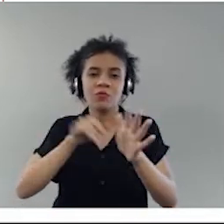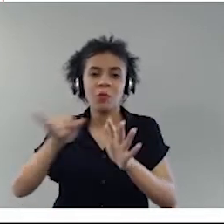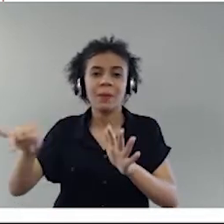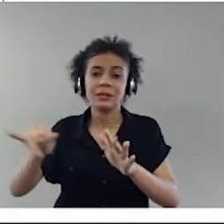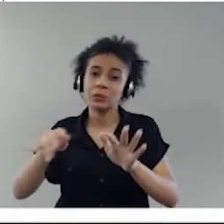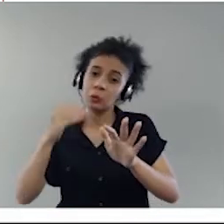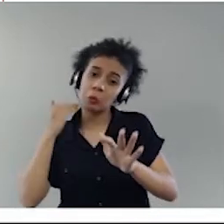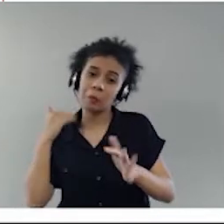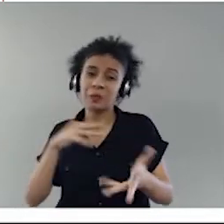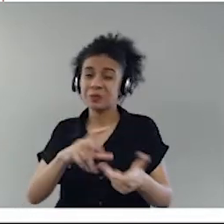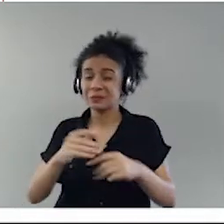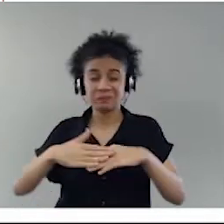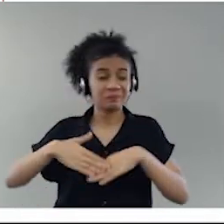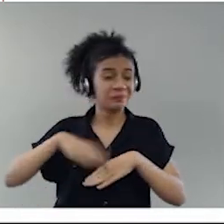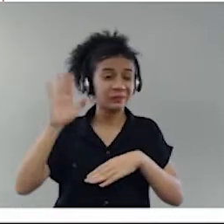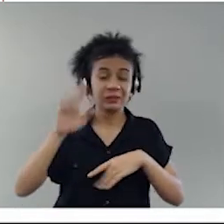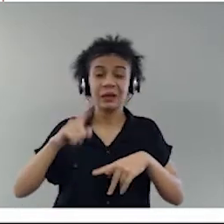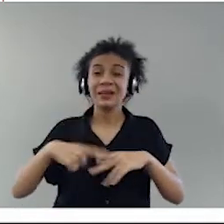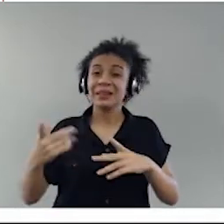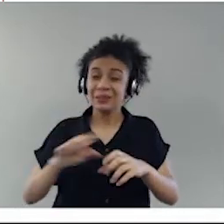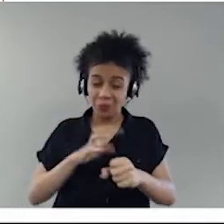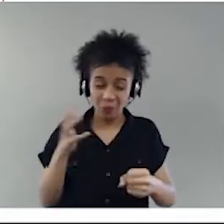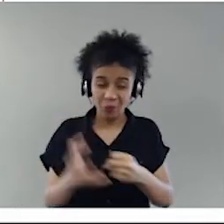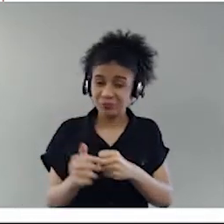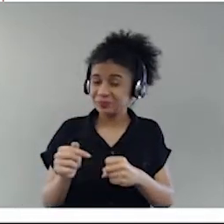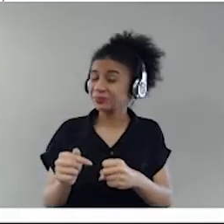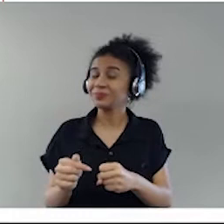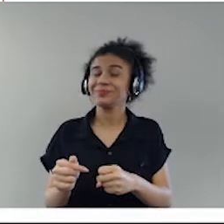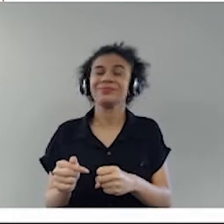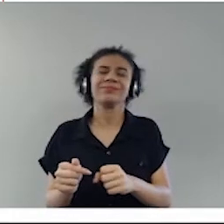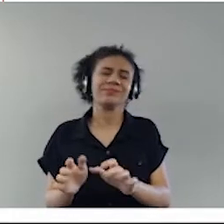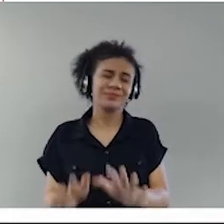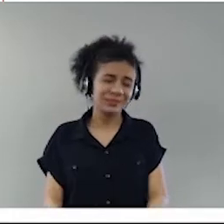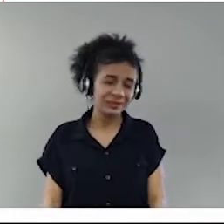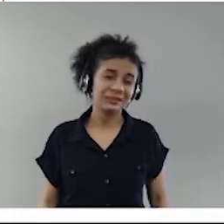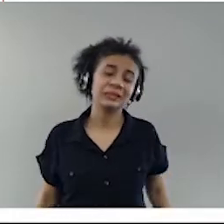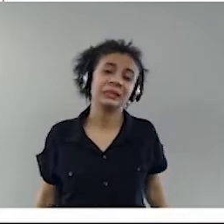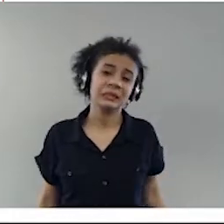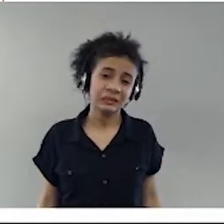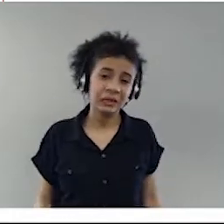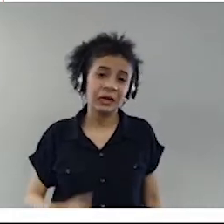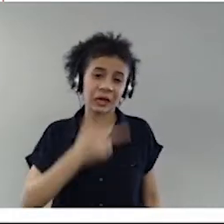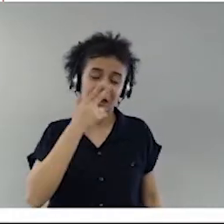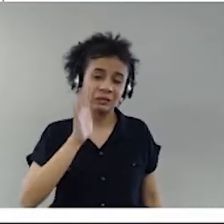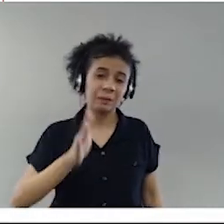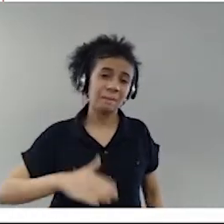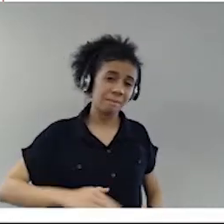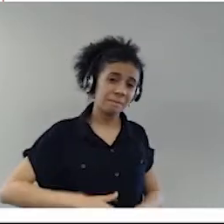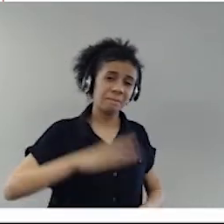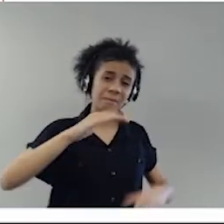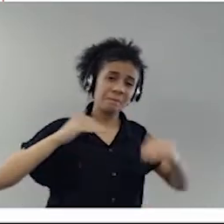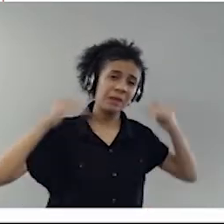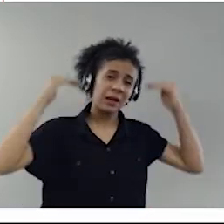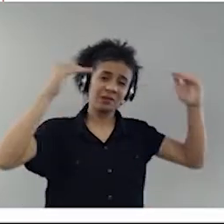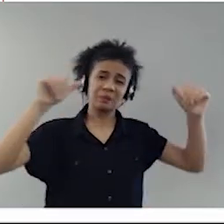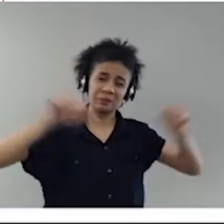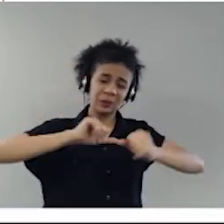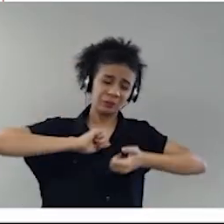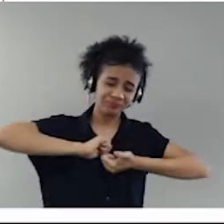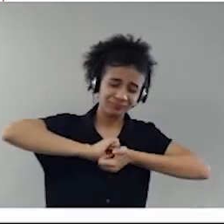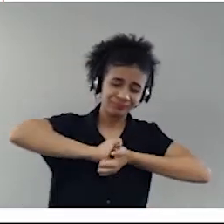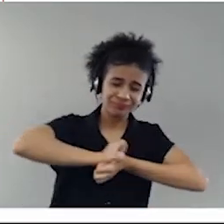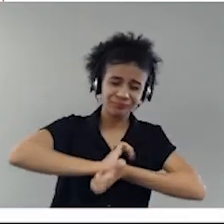obviamente, ser muito maior que isso. E a Covid, ela é sem precedentes, é possivelmente a maior e mais